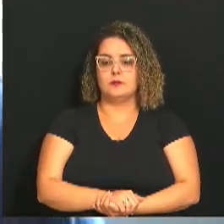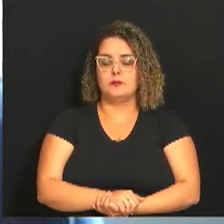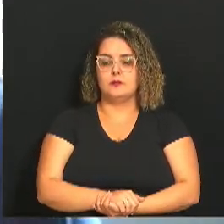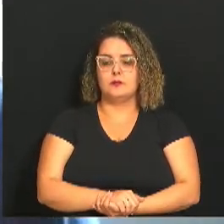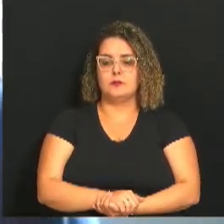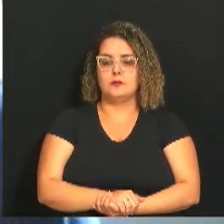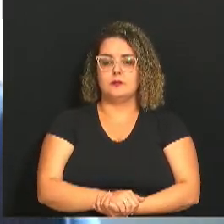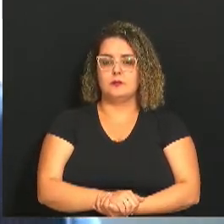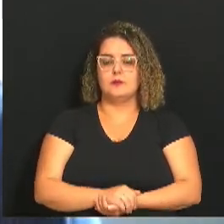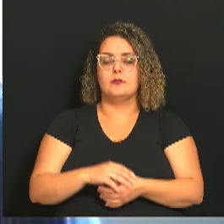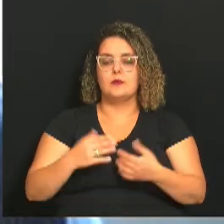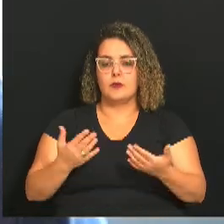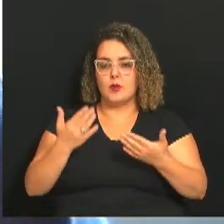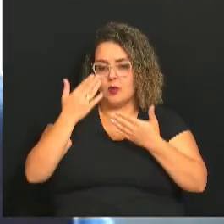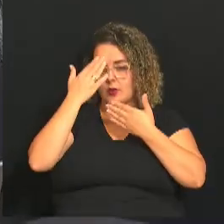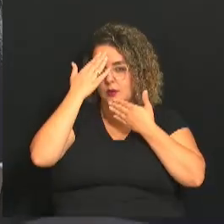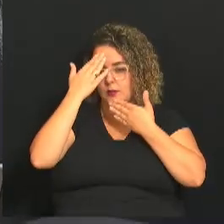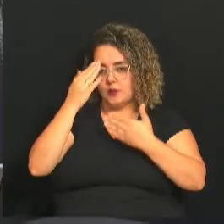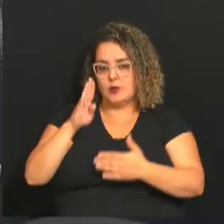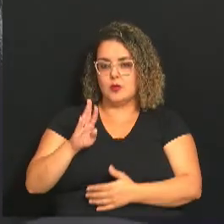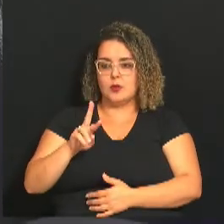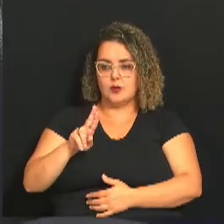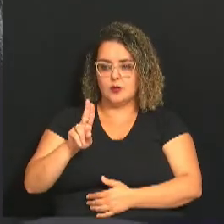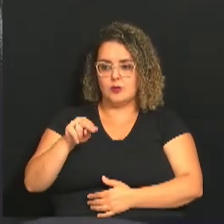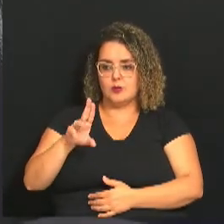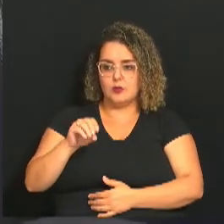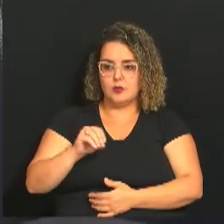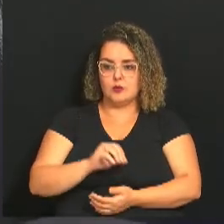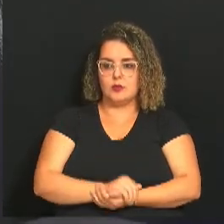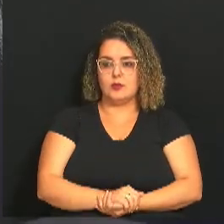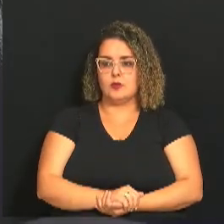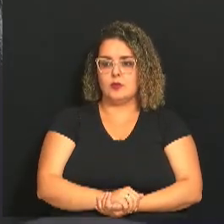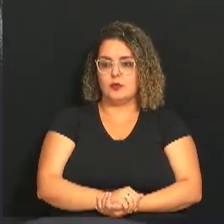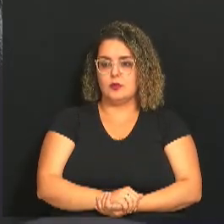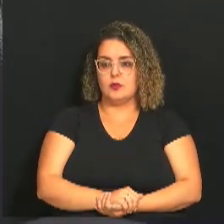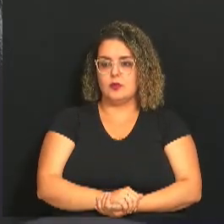Bom, muito obrigado. Então, Bruno